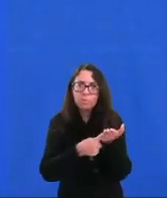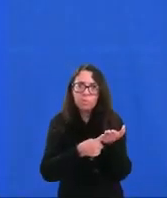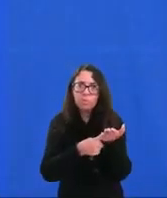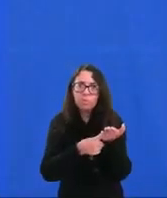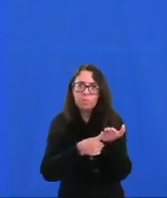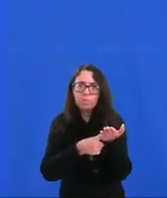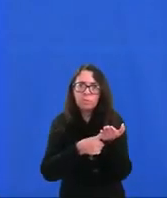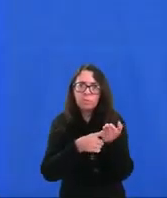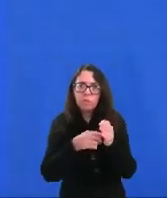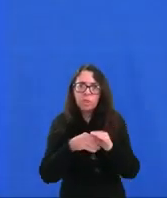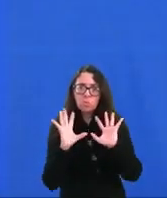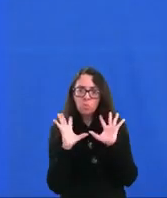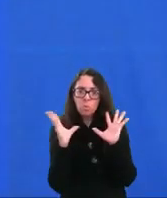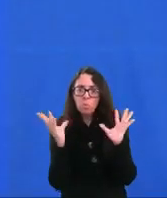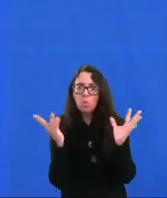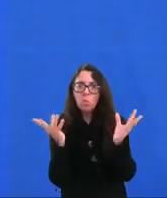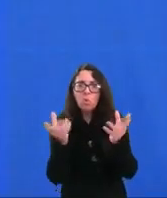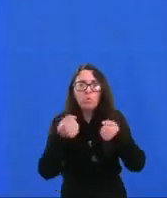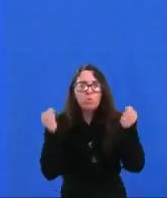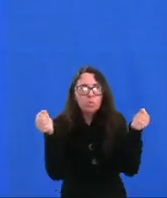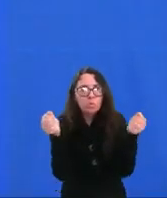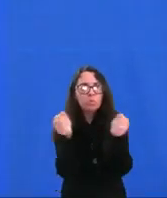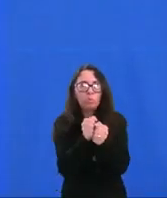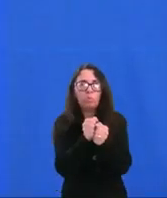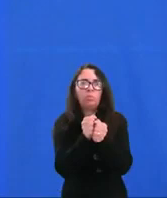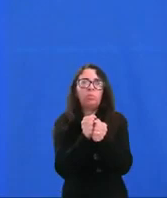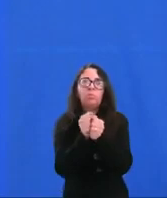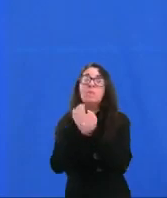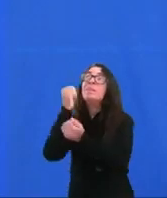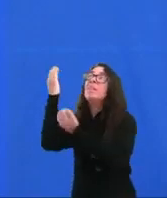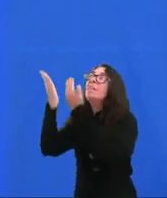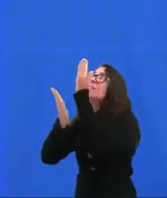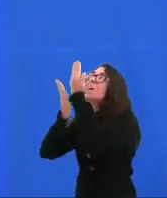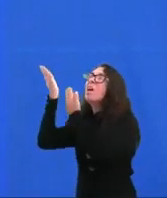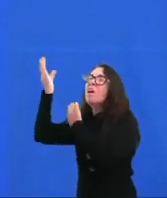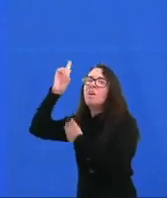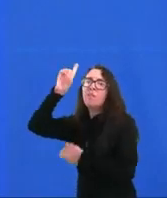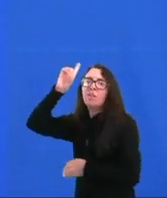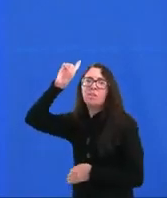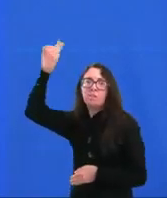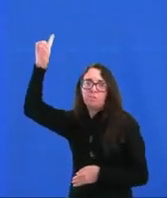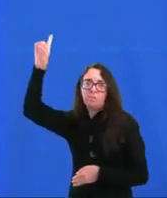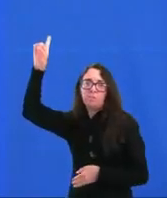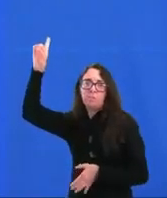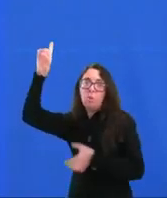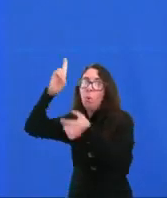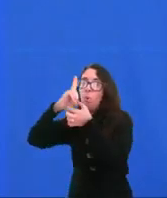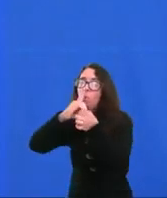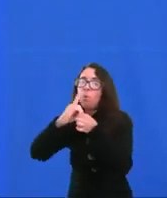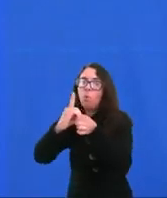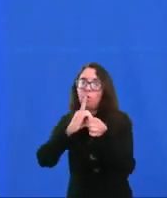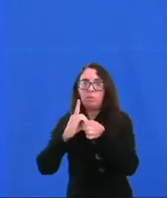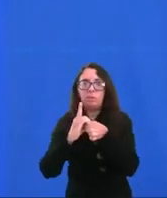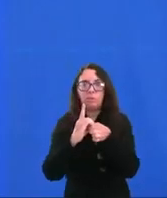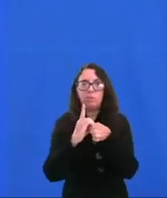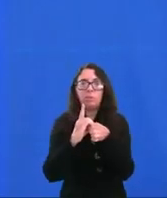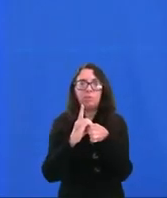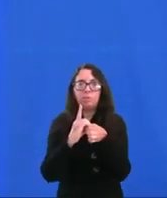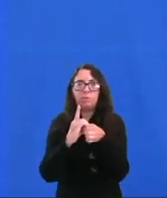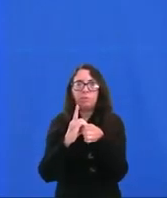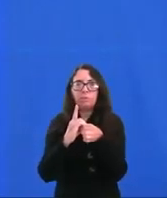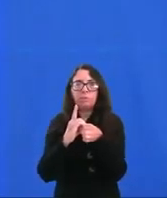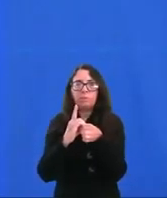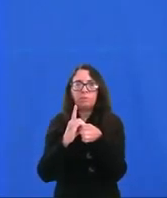haja divisão. Ser igreja é não haver divisão, não